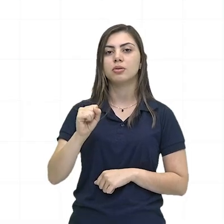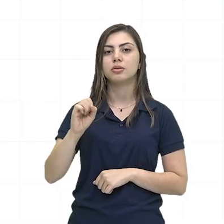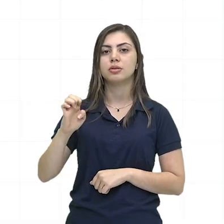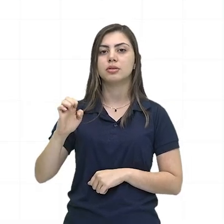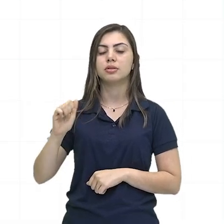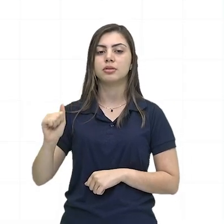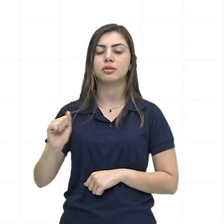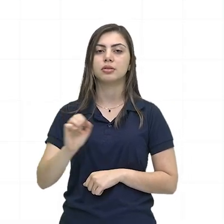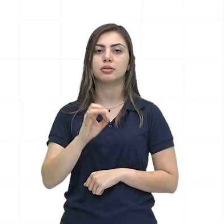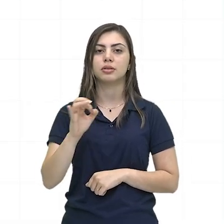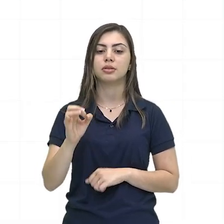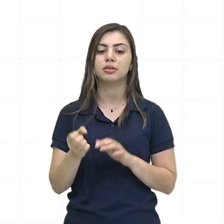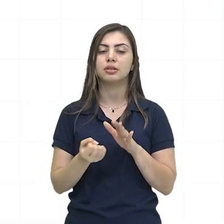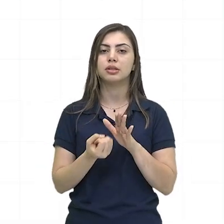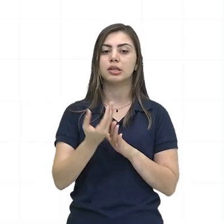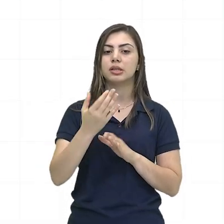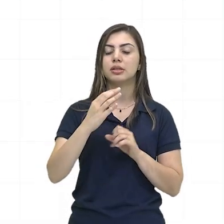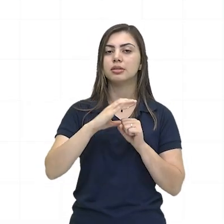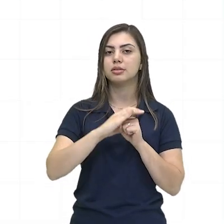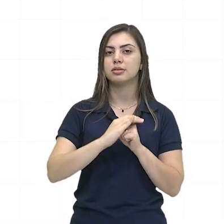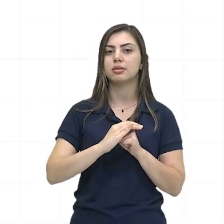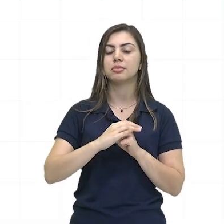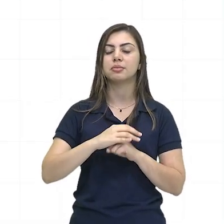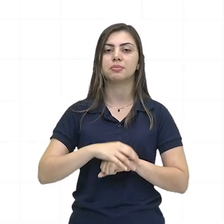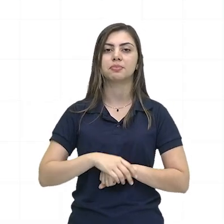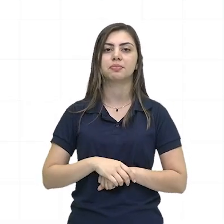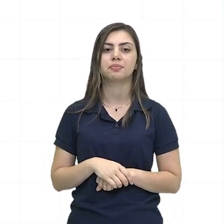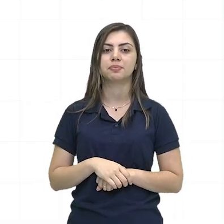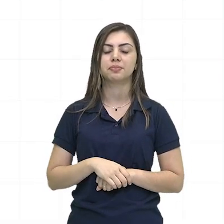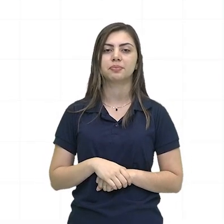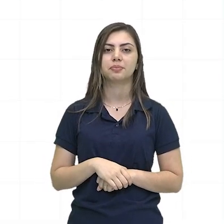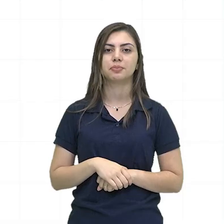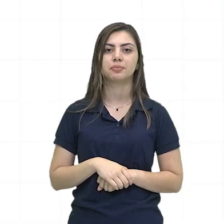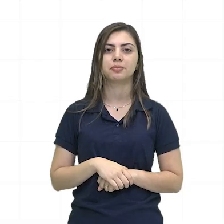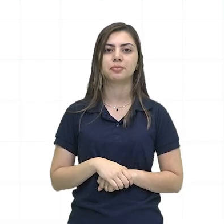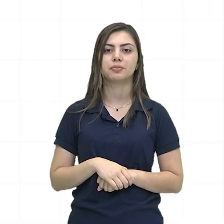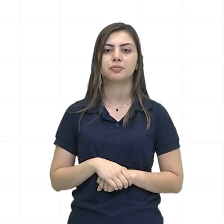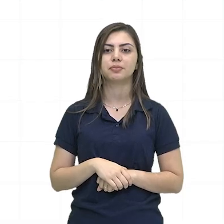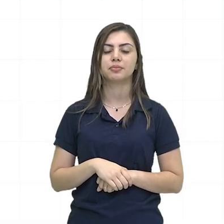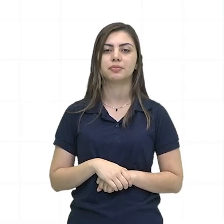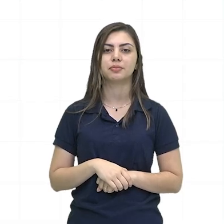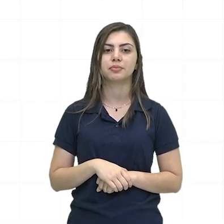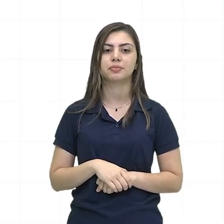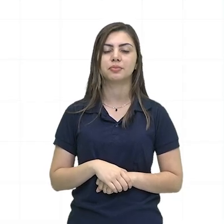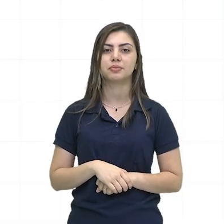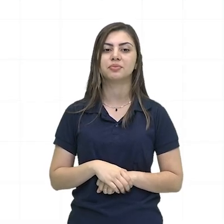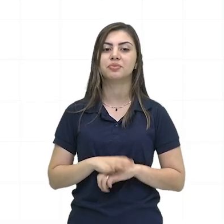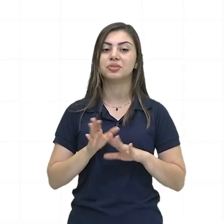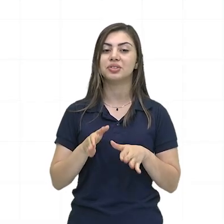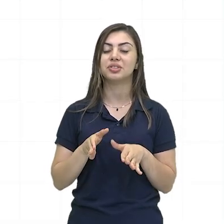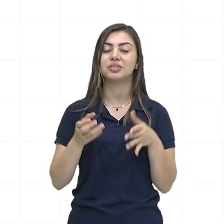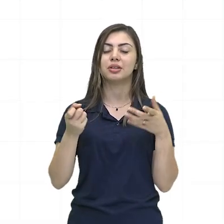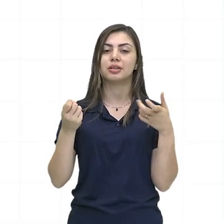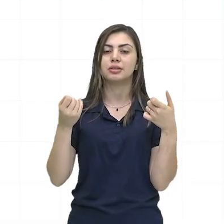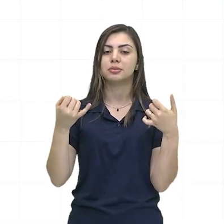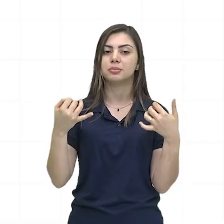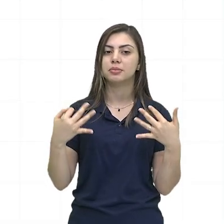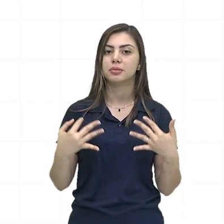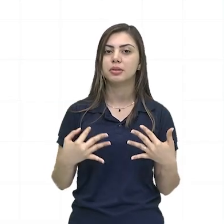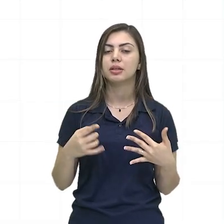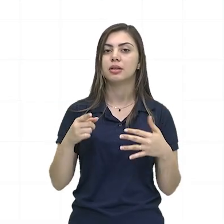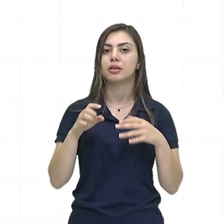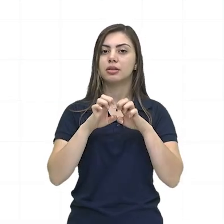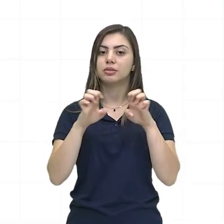de hematopoese, tá bom? Então, dito tudo isso, né, falando aí